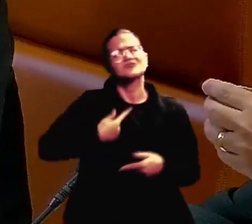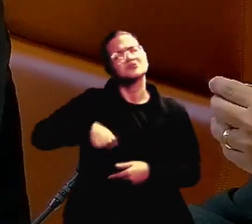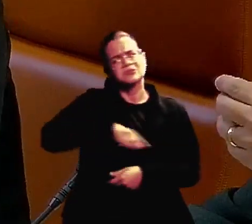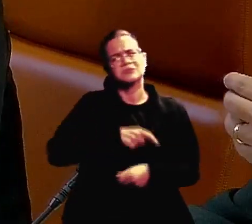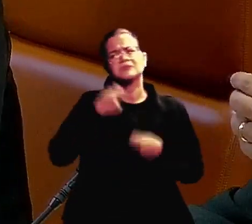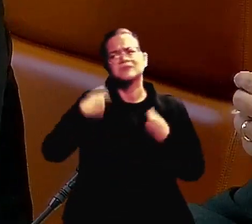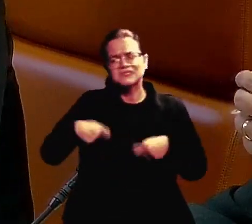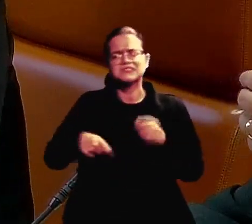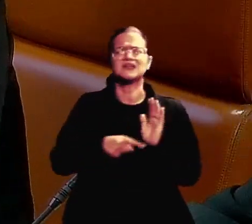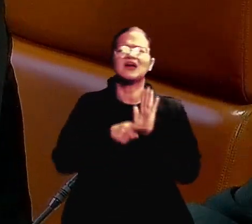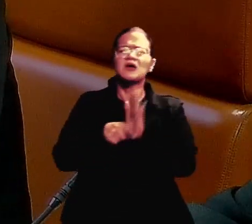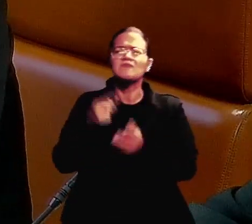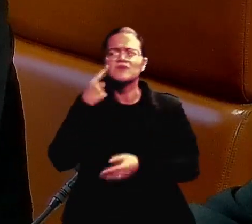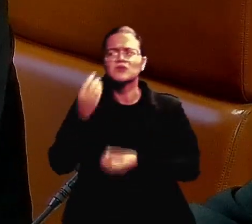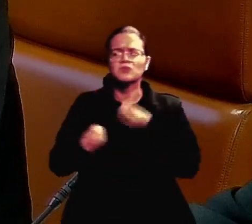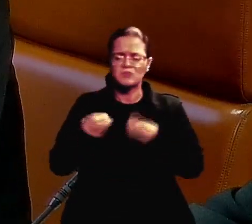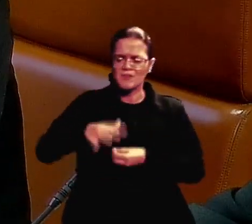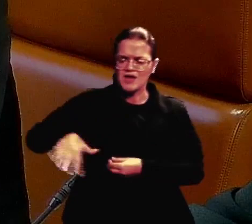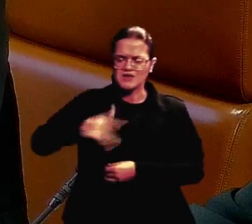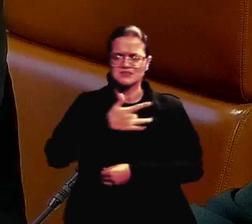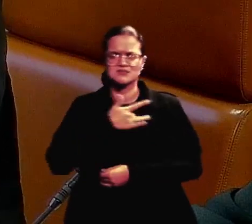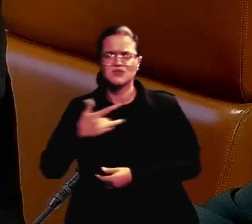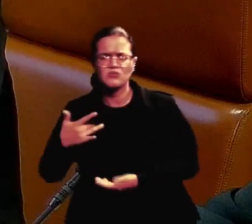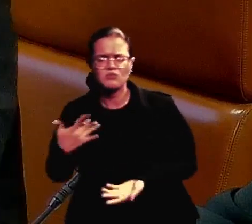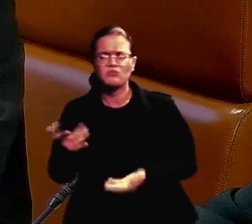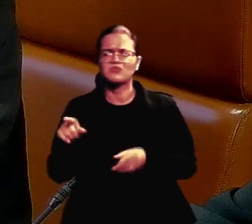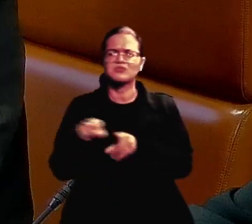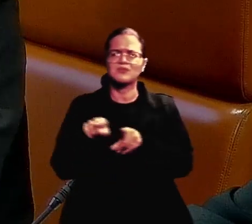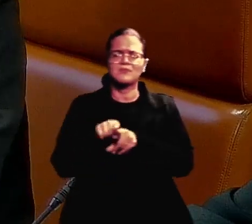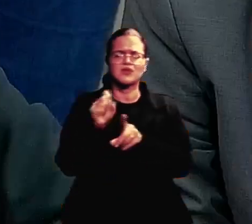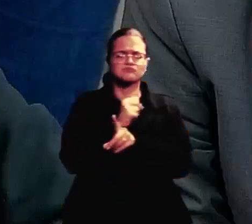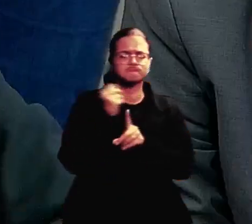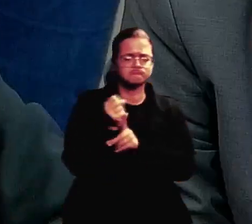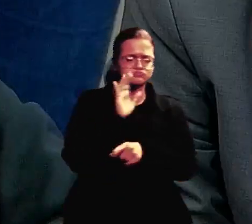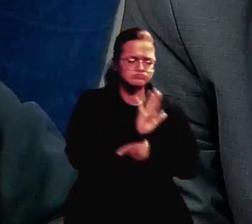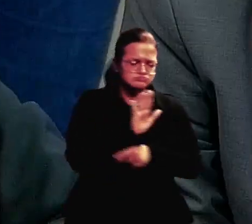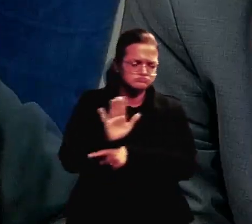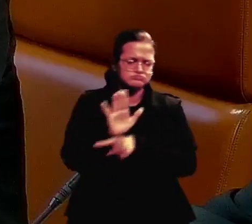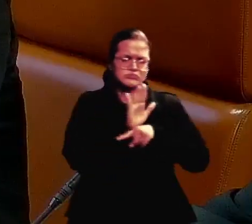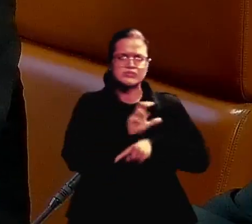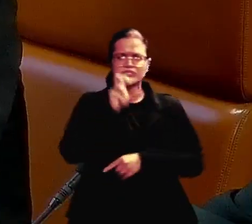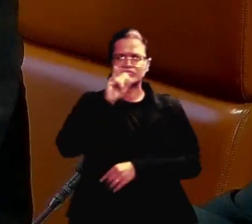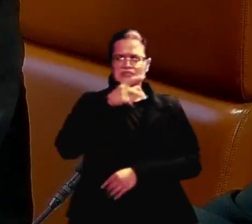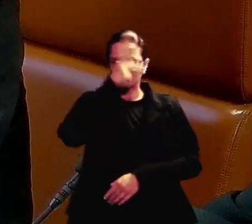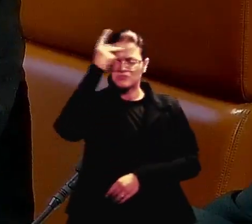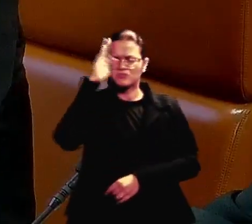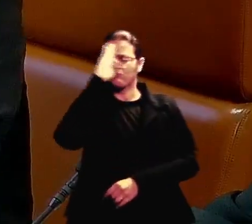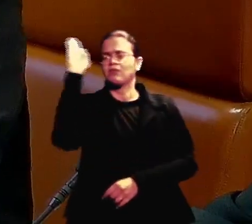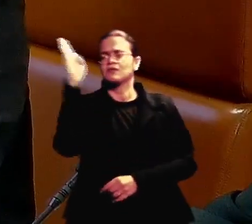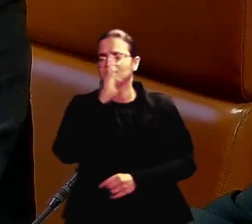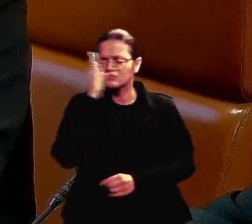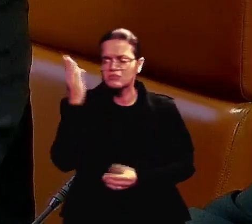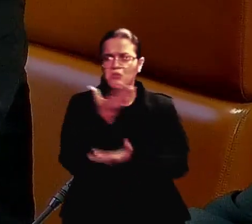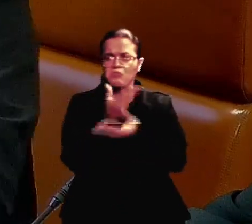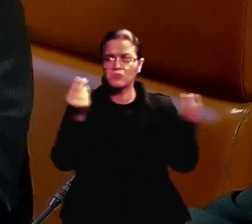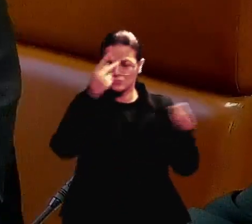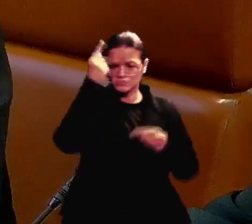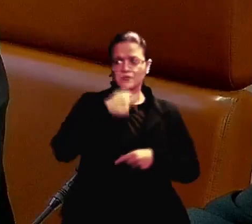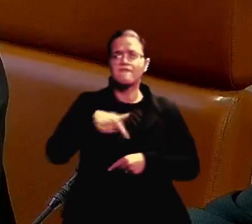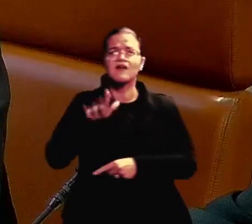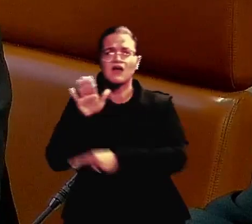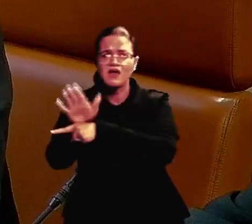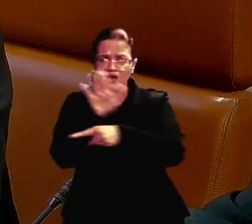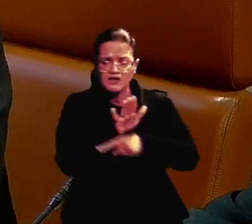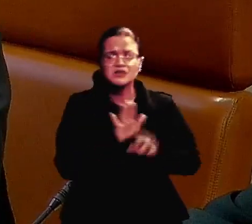todos nós temos que ajudar, a área de saúde ou mesmo de assistência social. Você tem alguém passando mal, muitas pessoas vão lá e